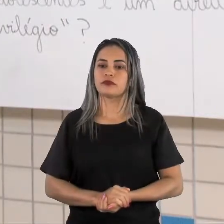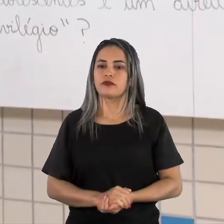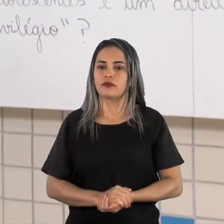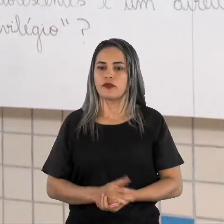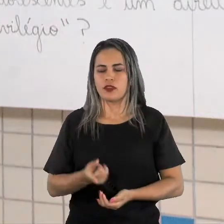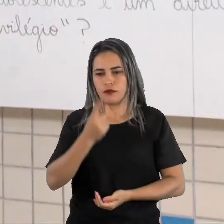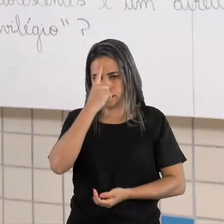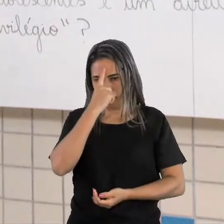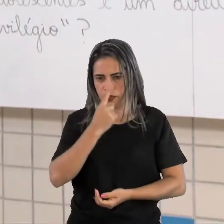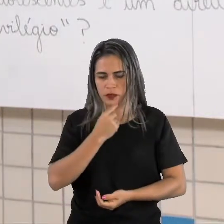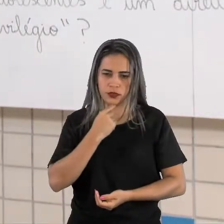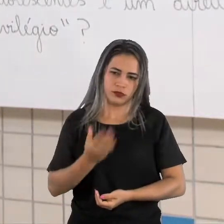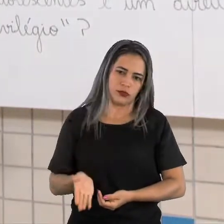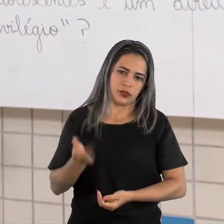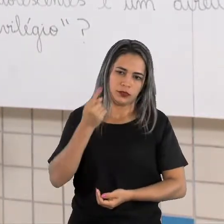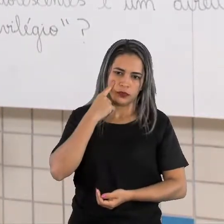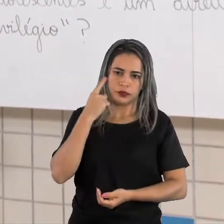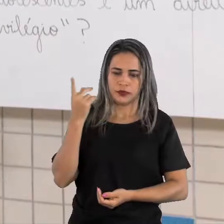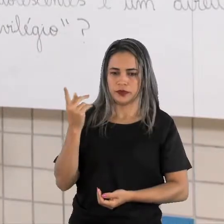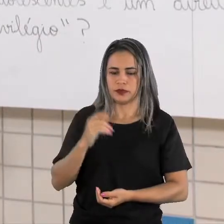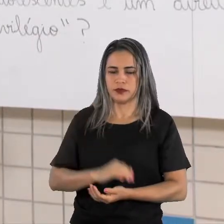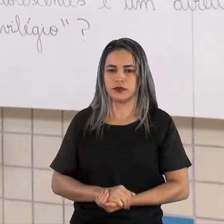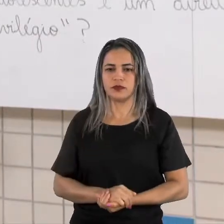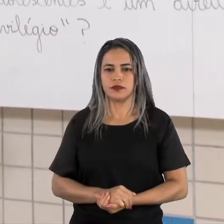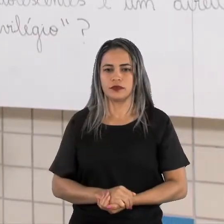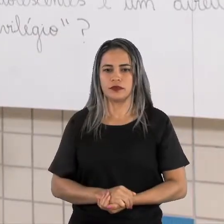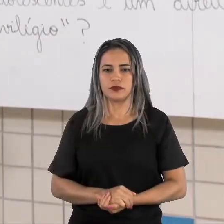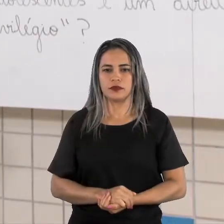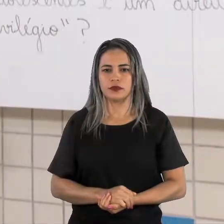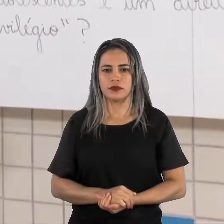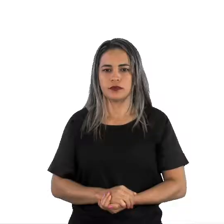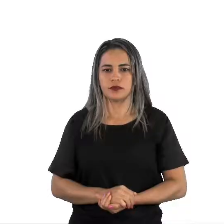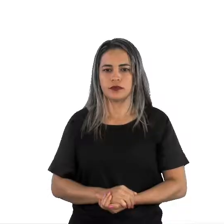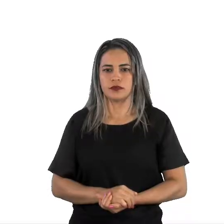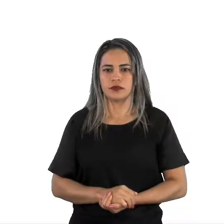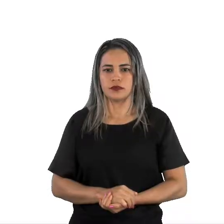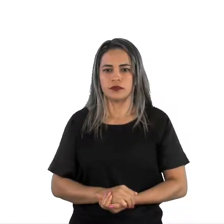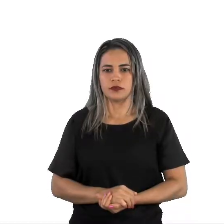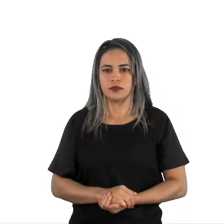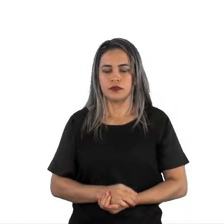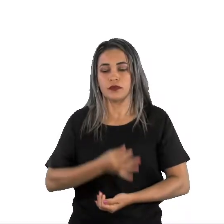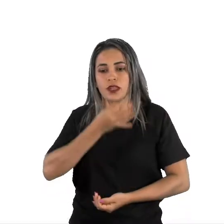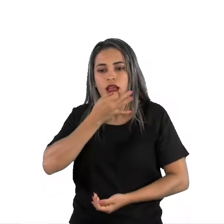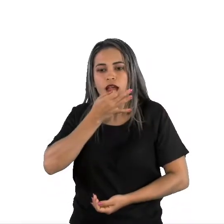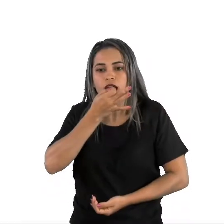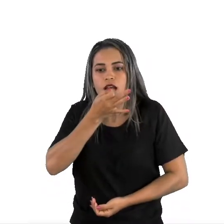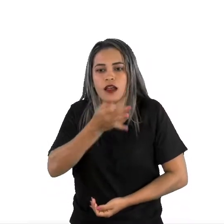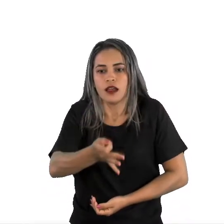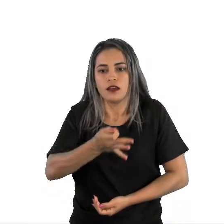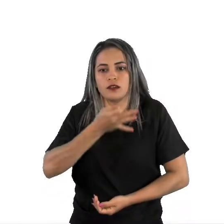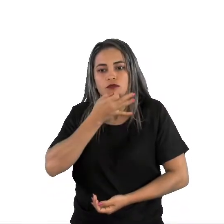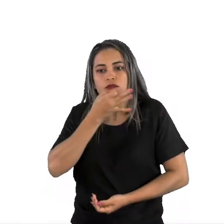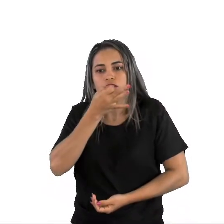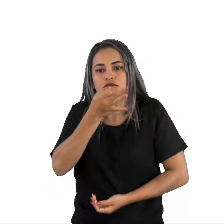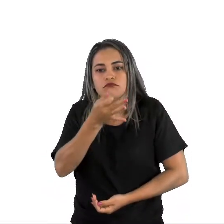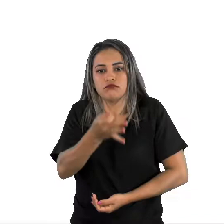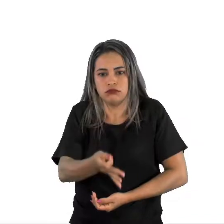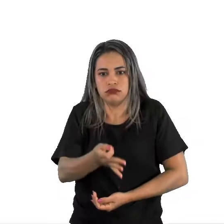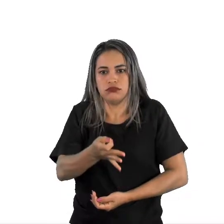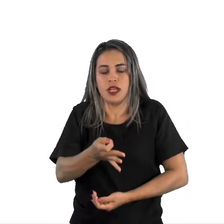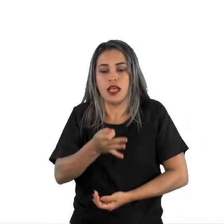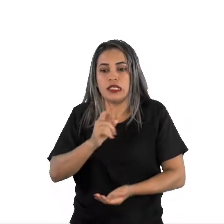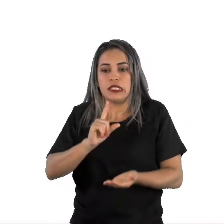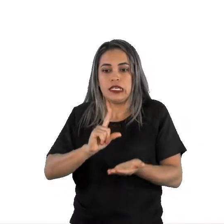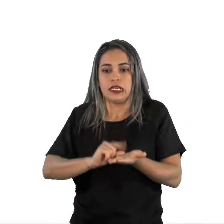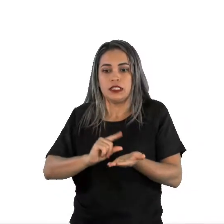uma imagem comigo? Então, a imagem diz o seguinte, sobre argumentar, porque o artigo de